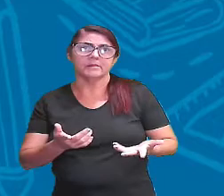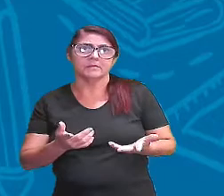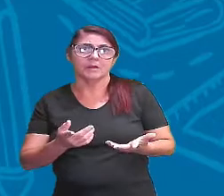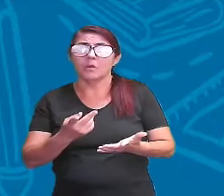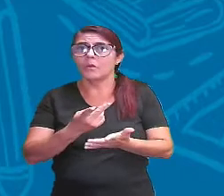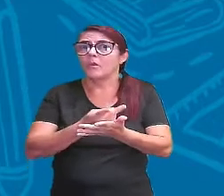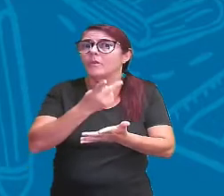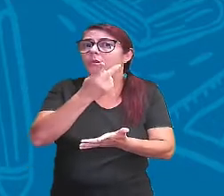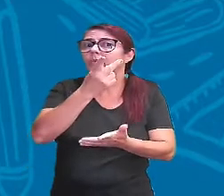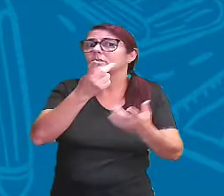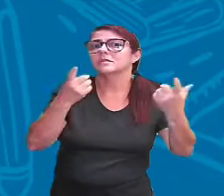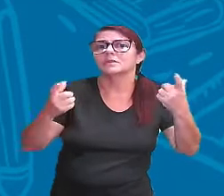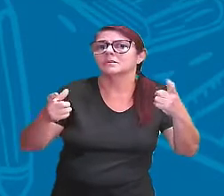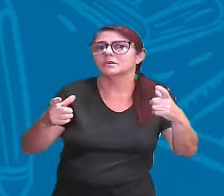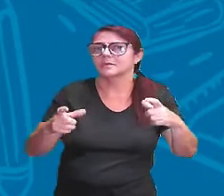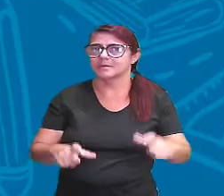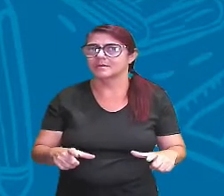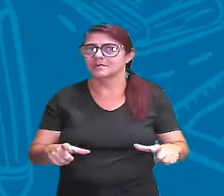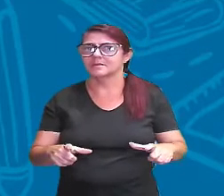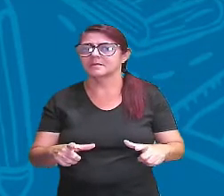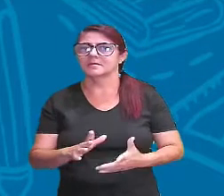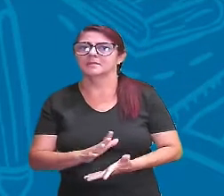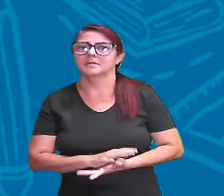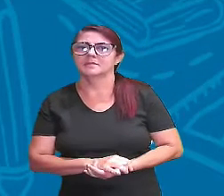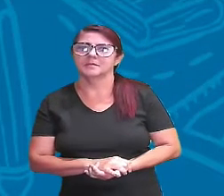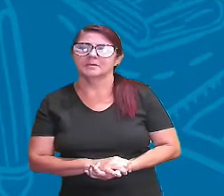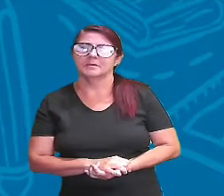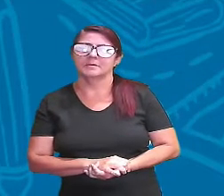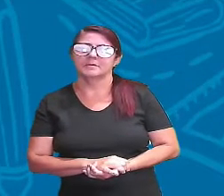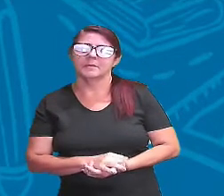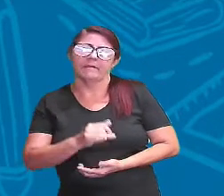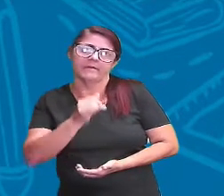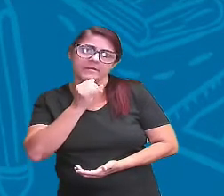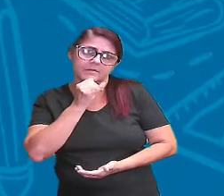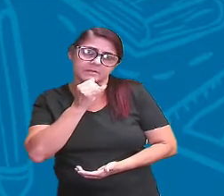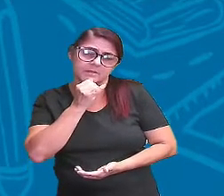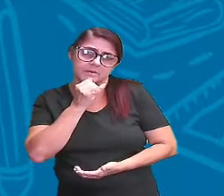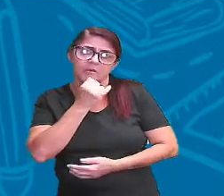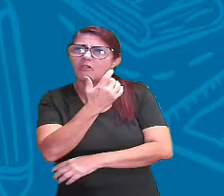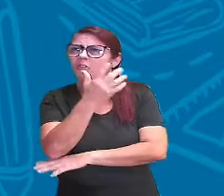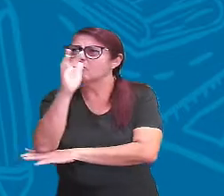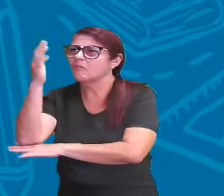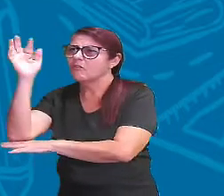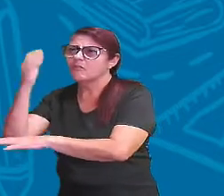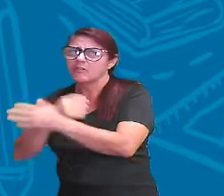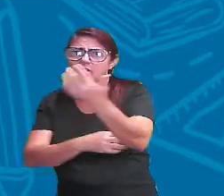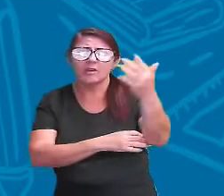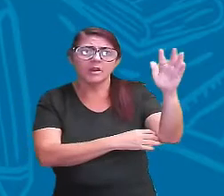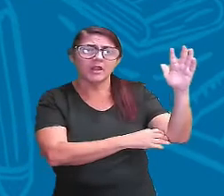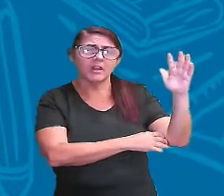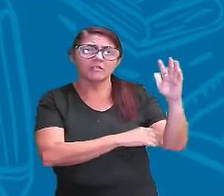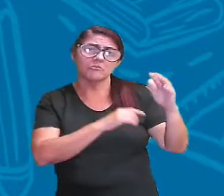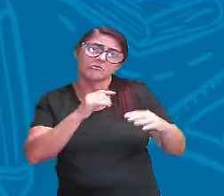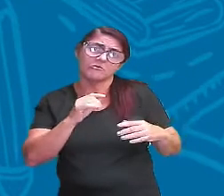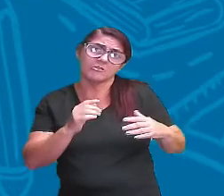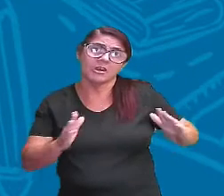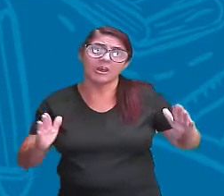é? Onde está acontecendo? Por exemplo, é numa floresta, é num